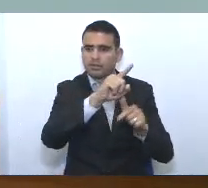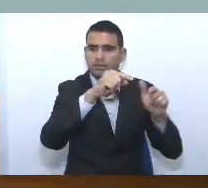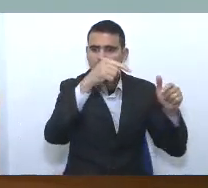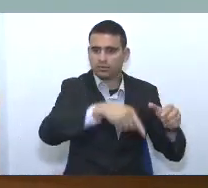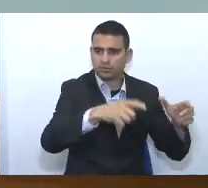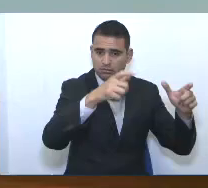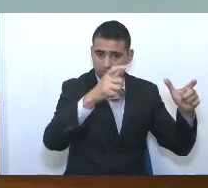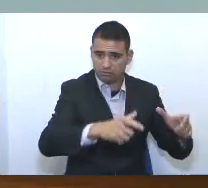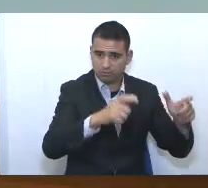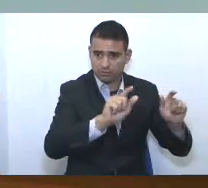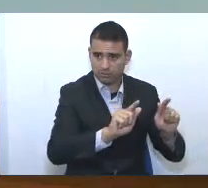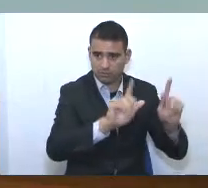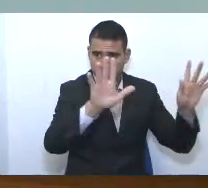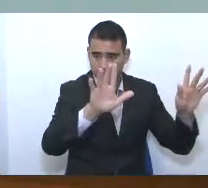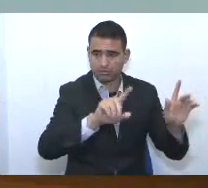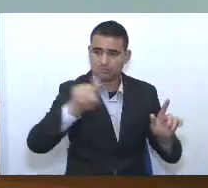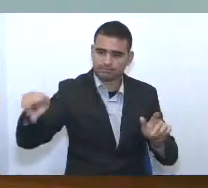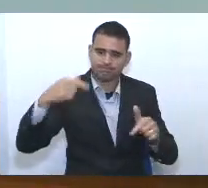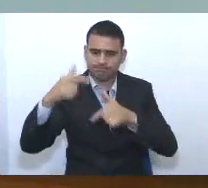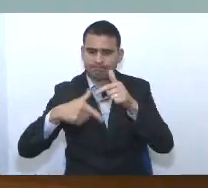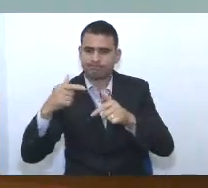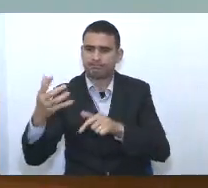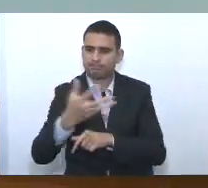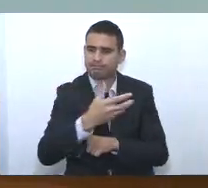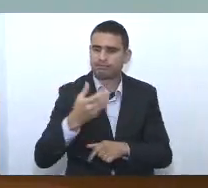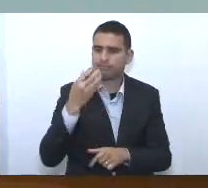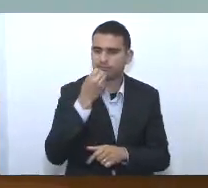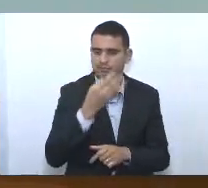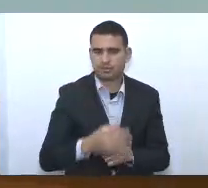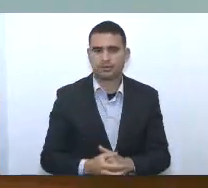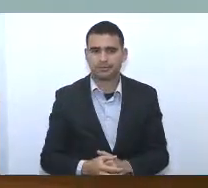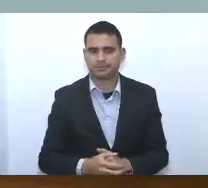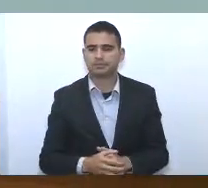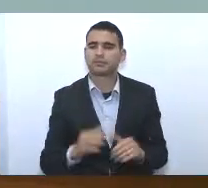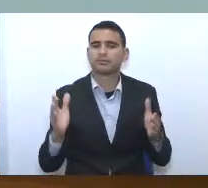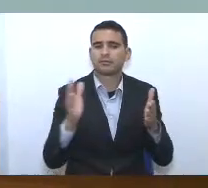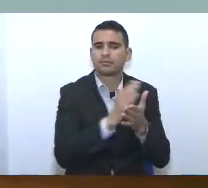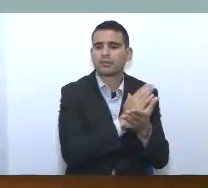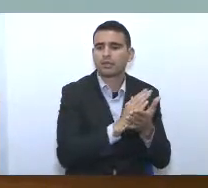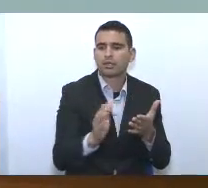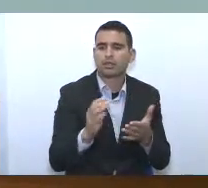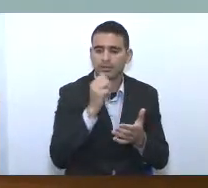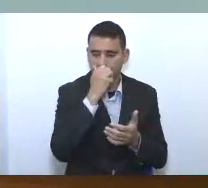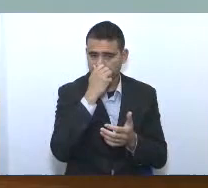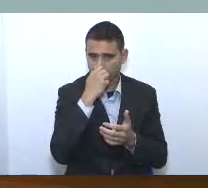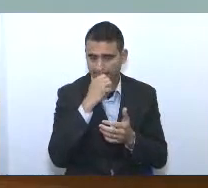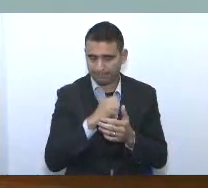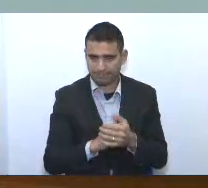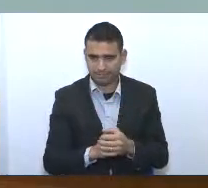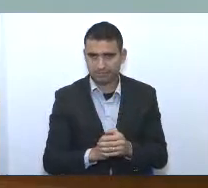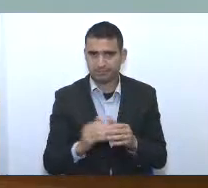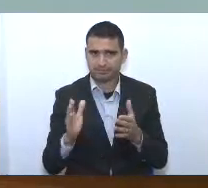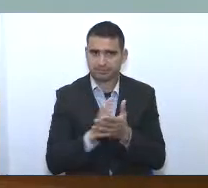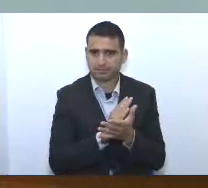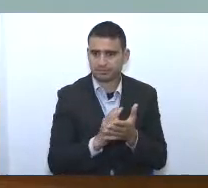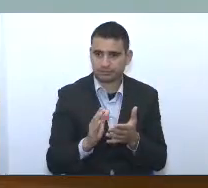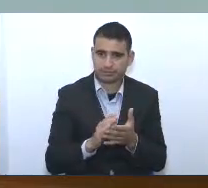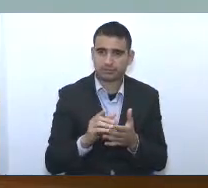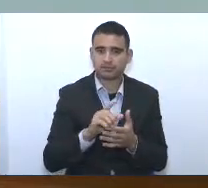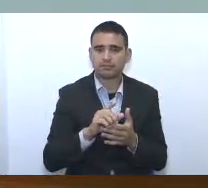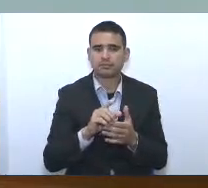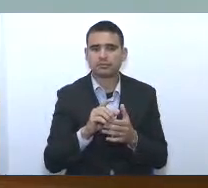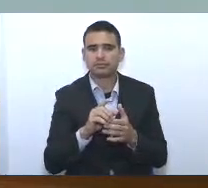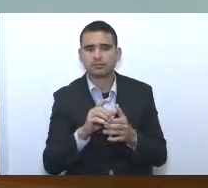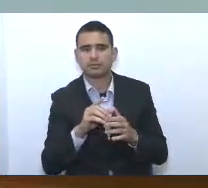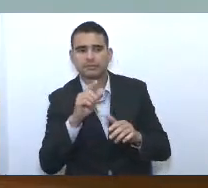né? Então, poucos lugares, né, numa administração, a Secretaria de Assuntos Jurídicos tem a importância